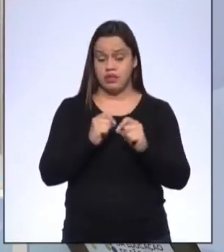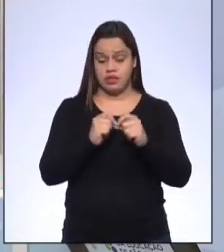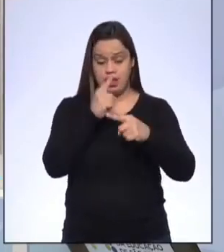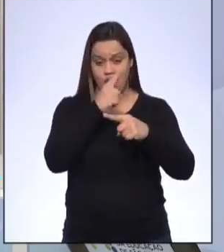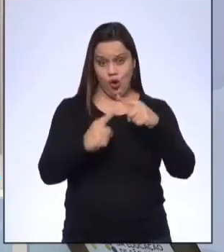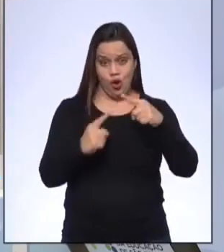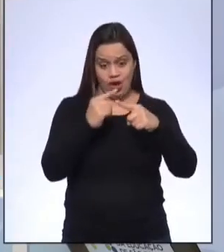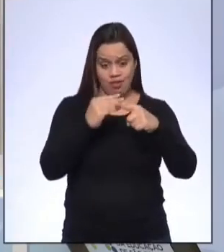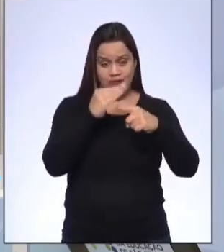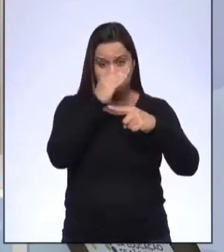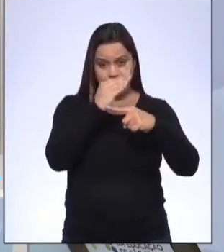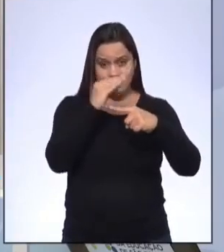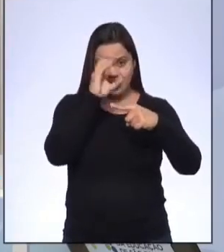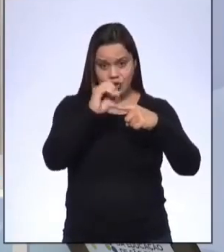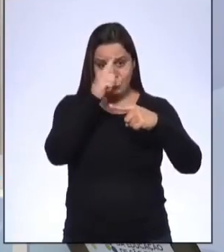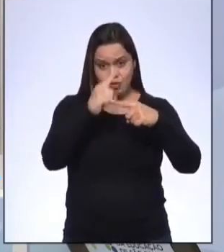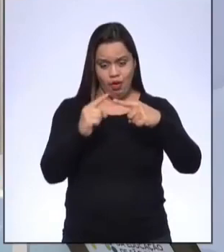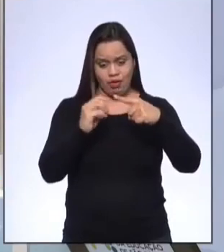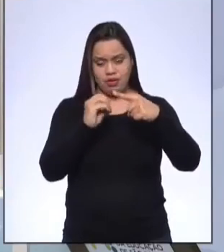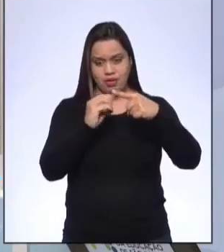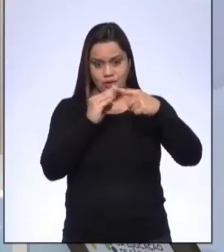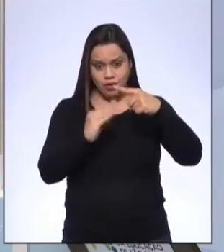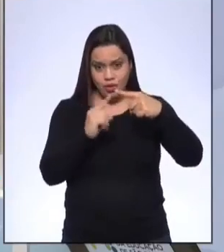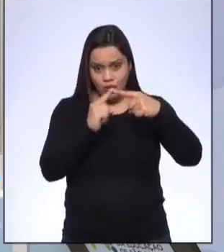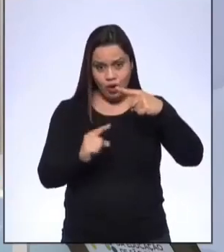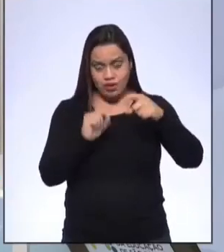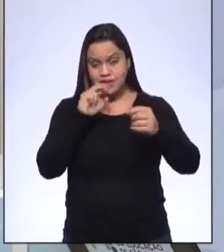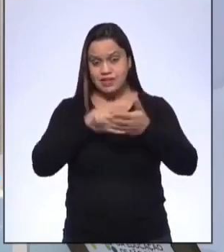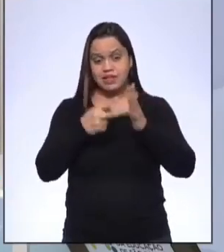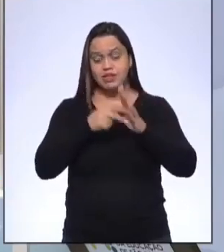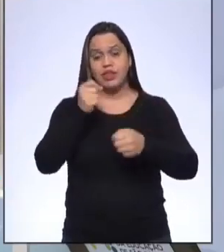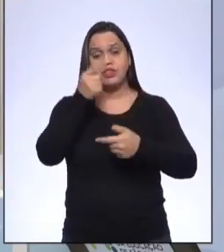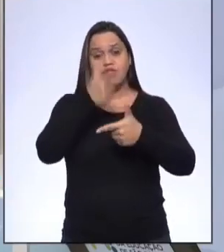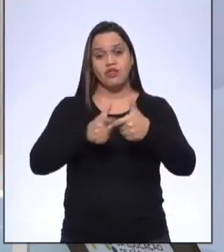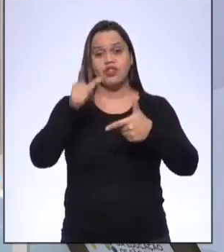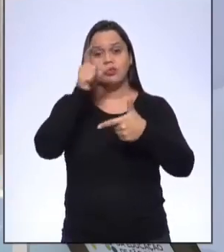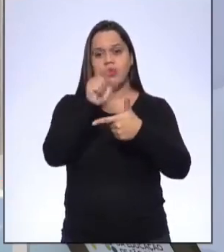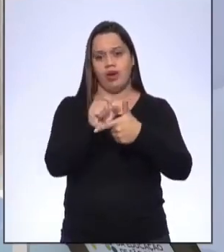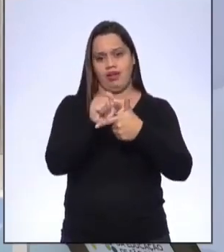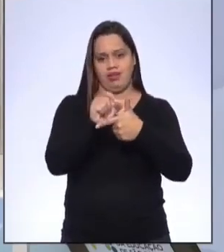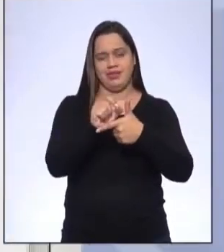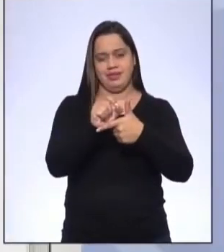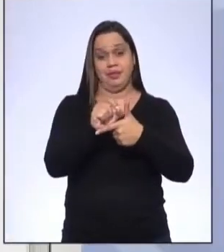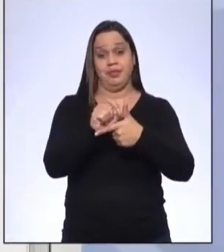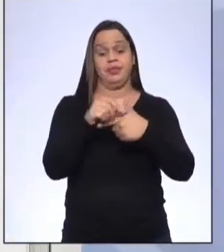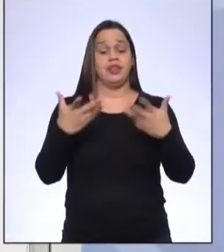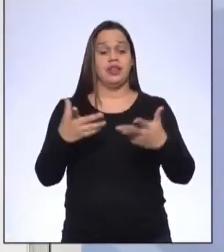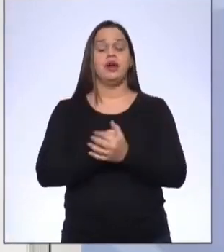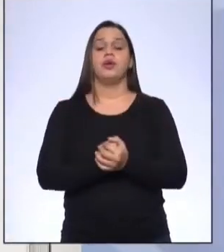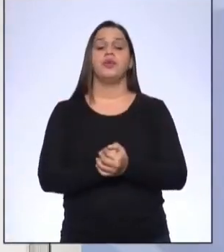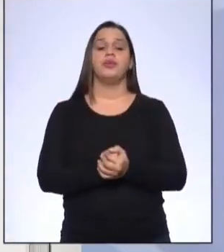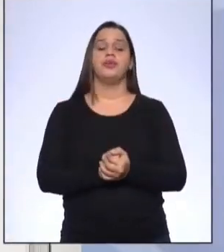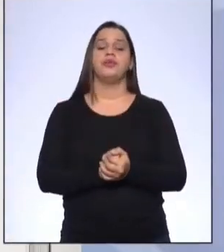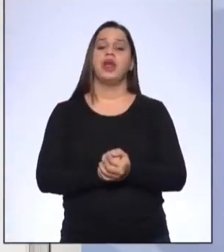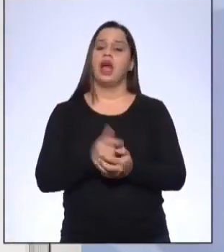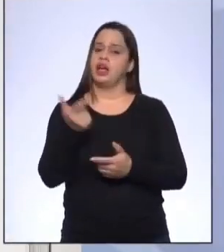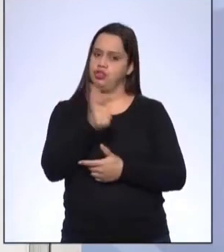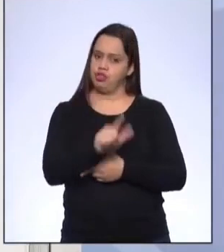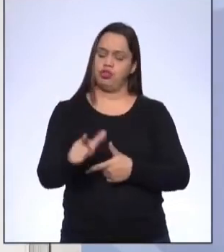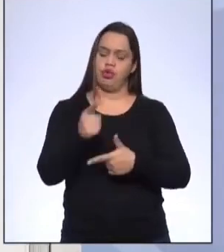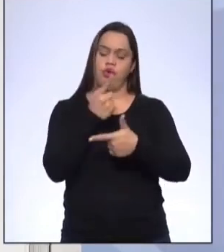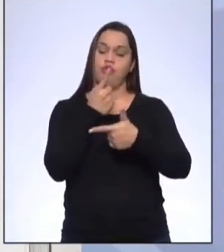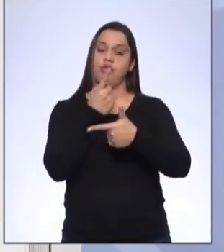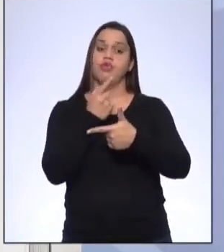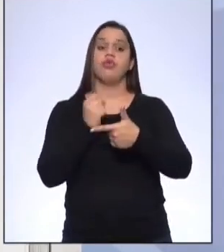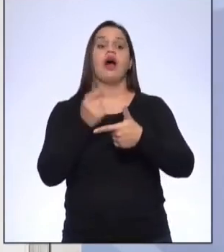esse zero em cima e esse zero embaixo, na realidade você está fazendo uma divisão por 10. Tá? cortei mais uma vez. Divido por